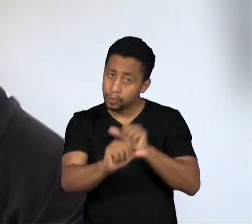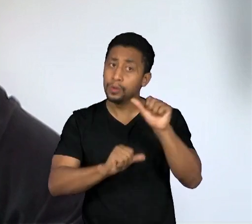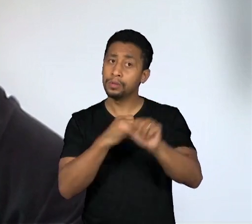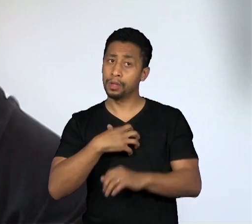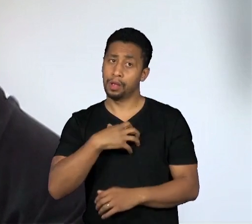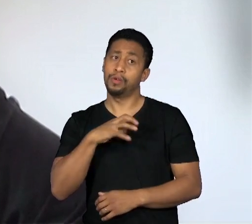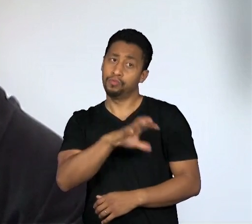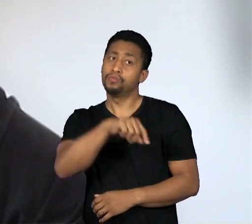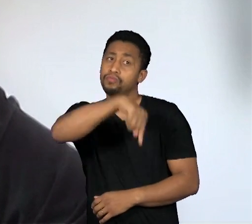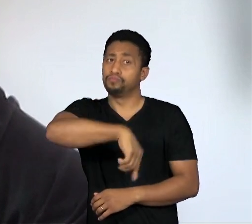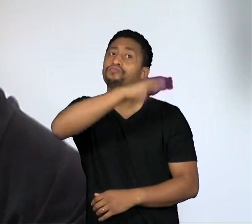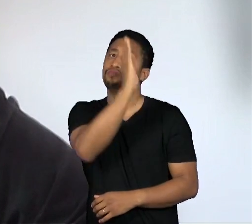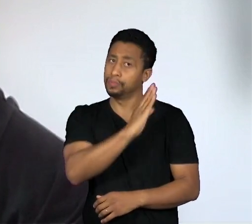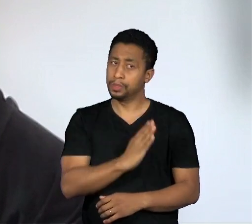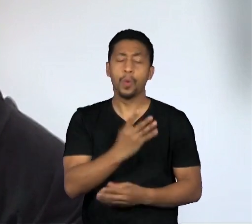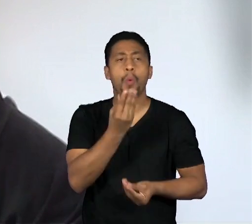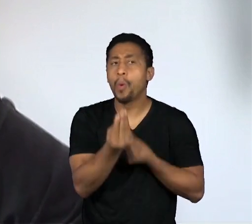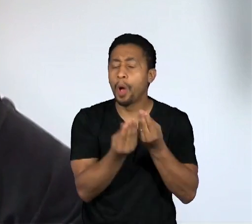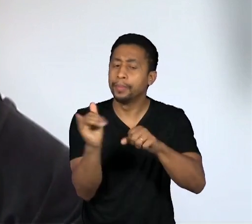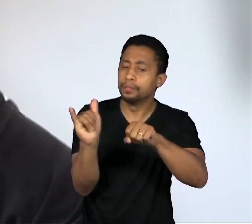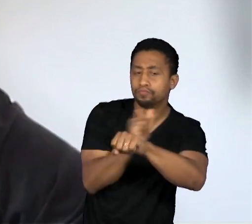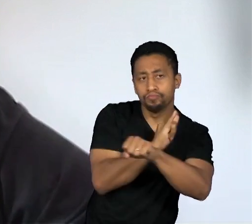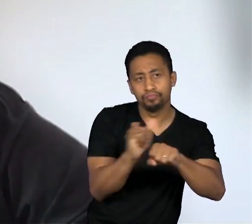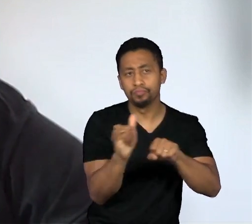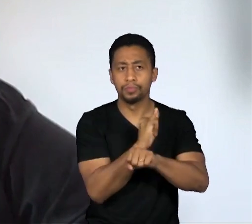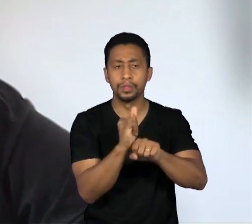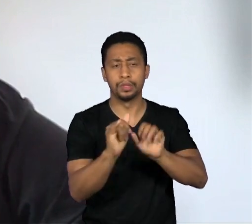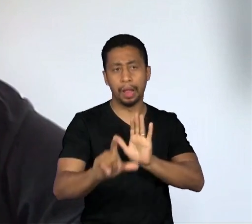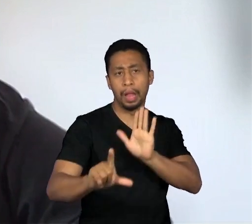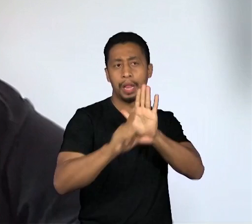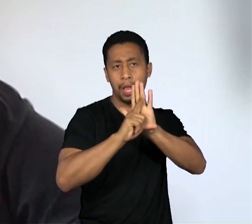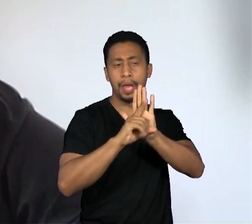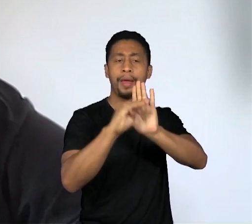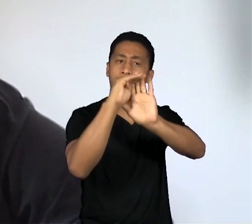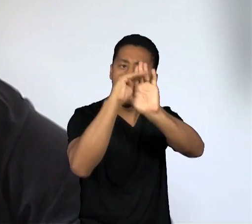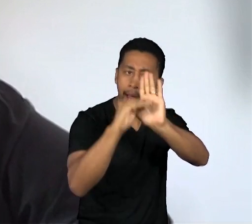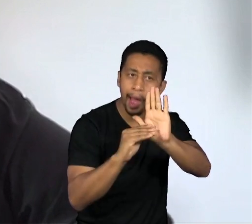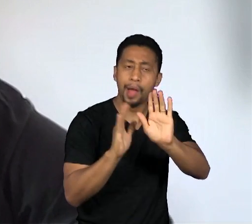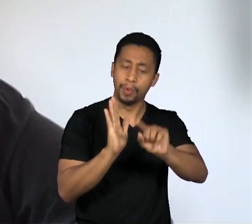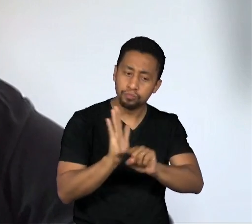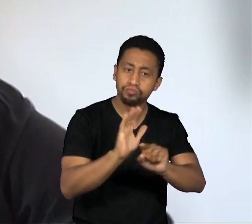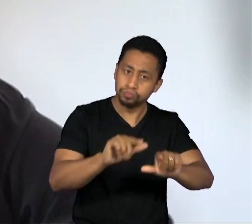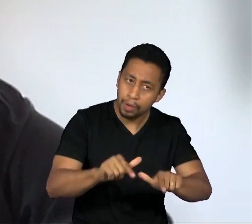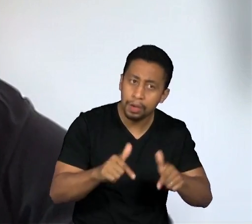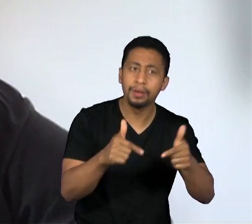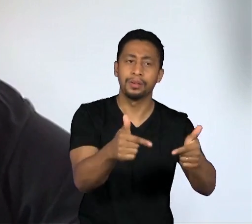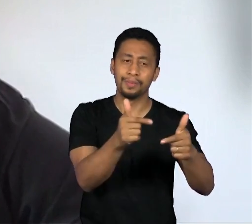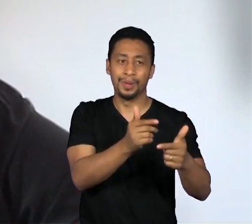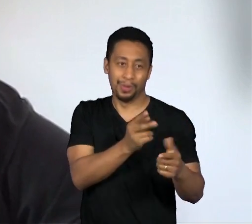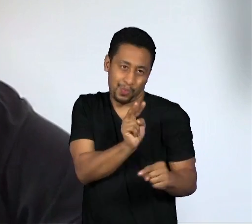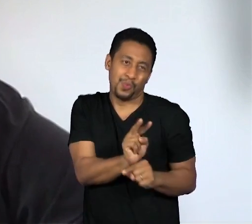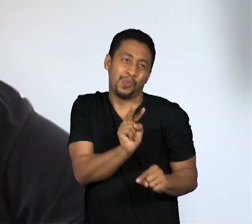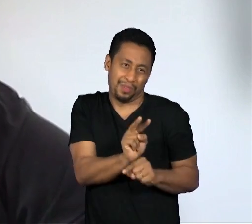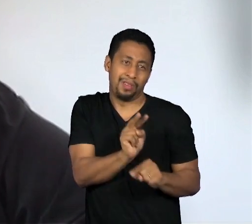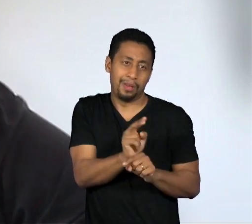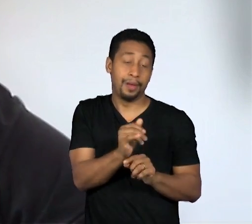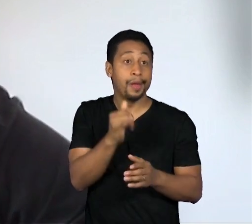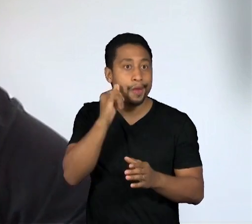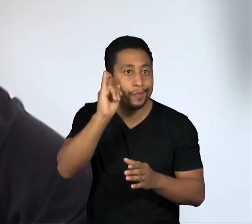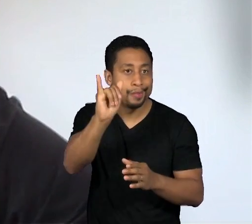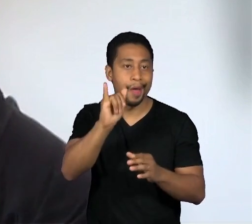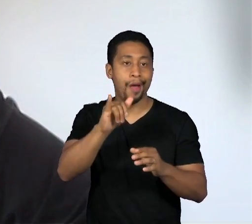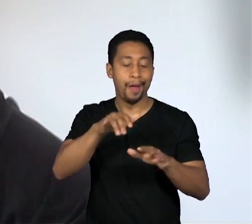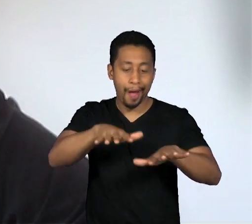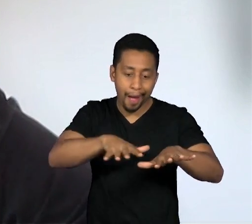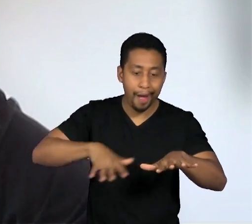que estratégias de política pública que a gente pode aplicar para que a gente não degrade muito, ou degrade mais, né,